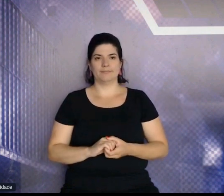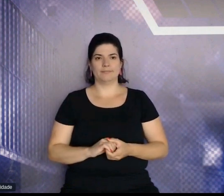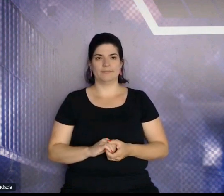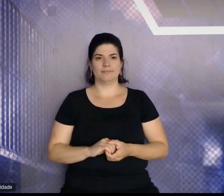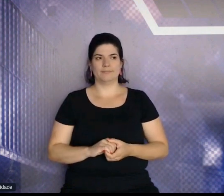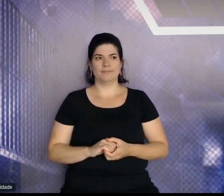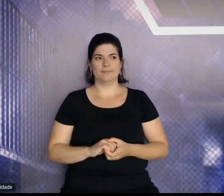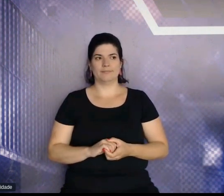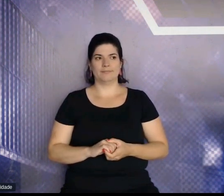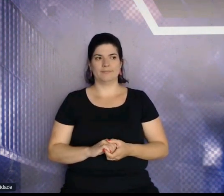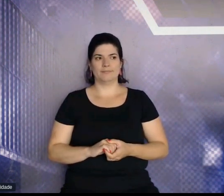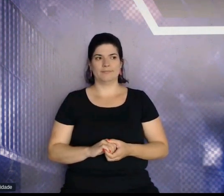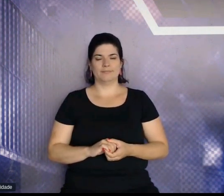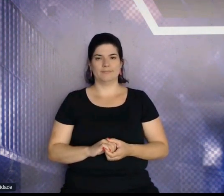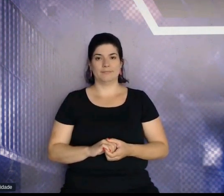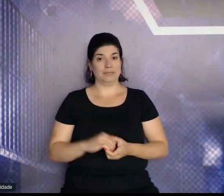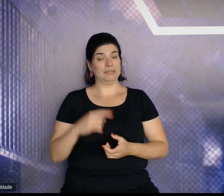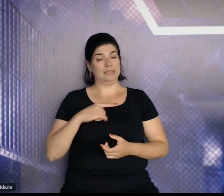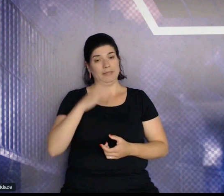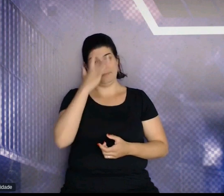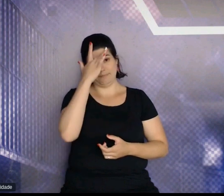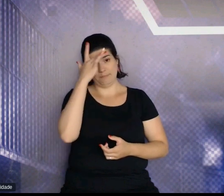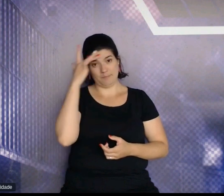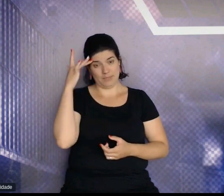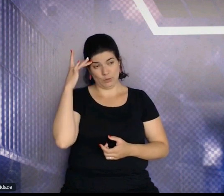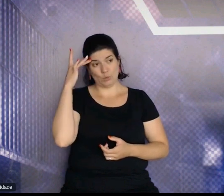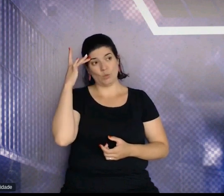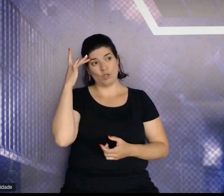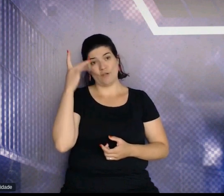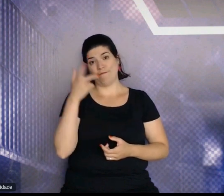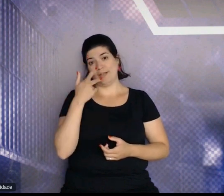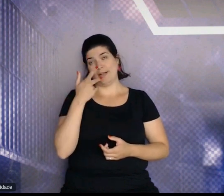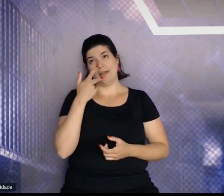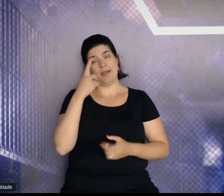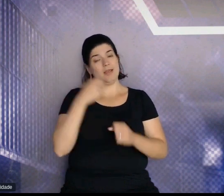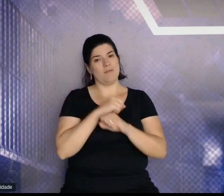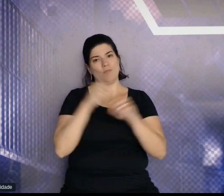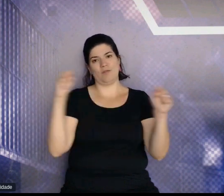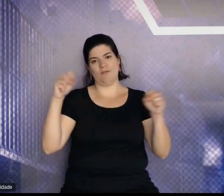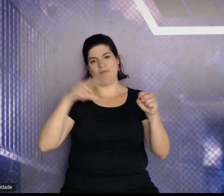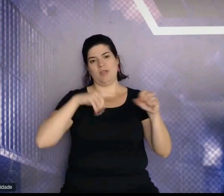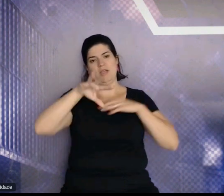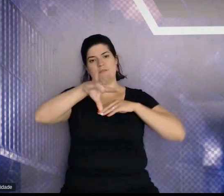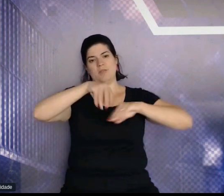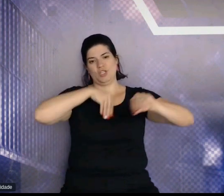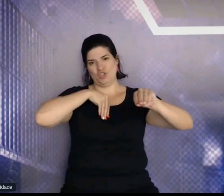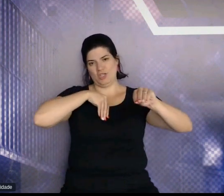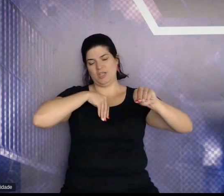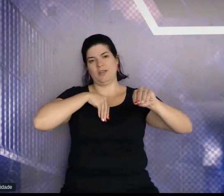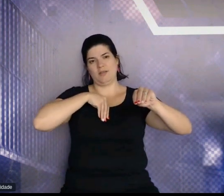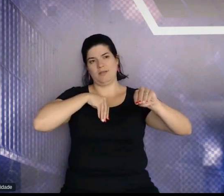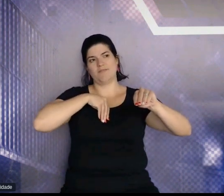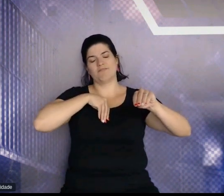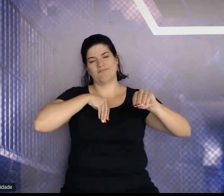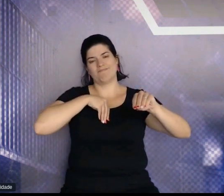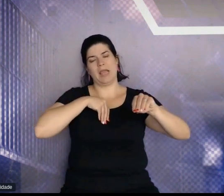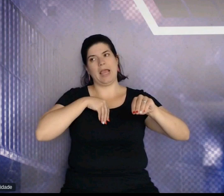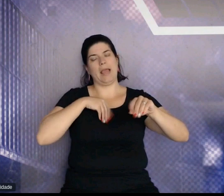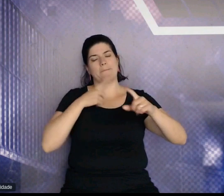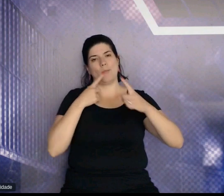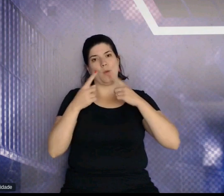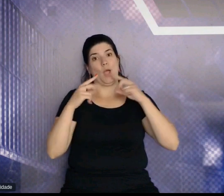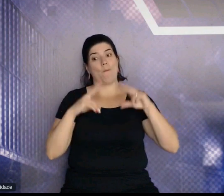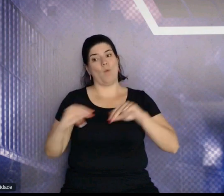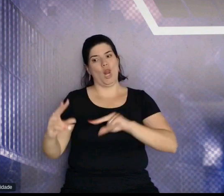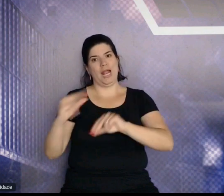Então, tem pessoas agora falando que é impossível a gente ter empatia pelo outro, né? É polêmico isso. Mas